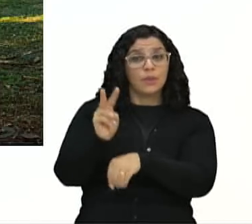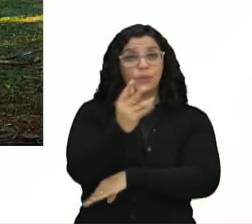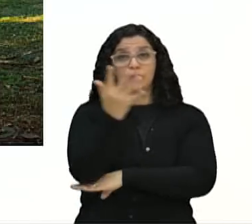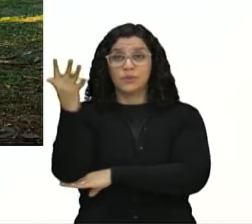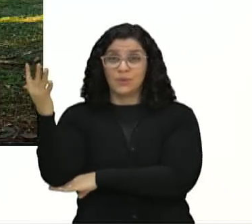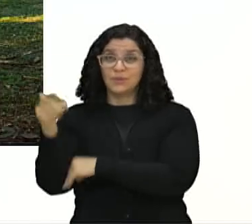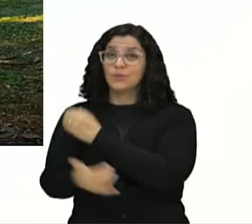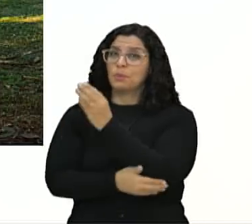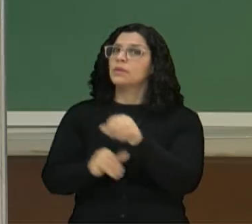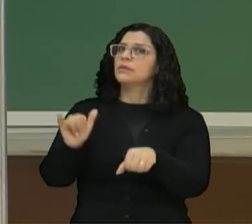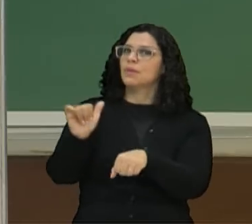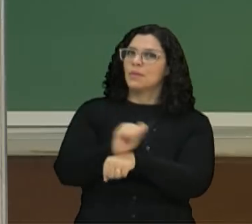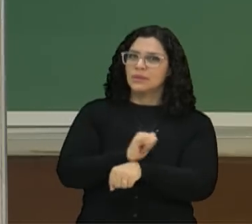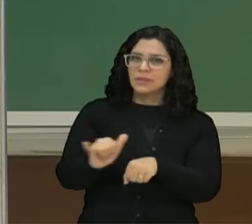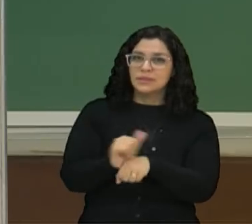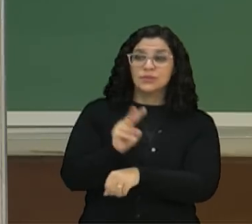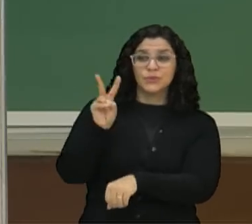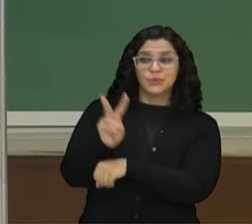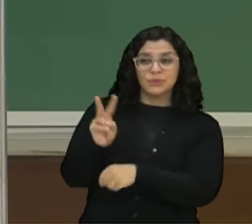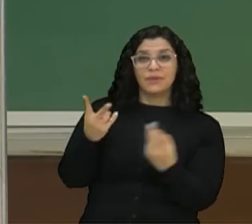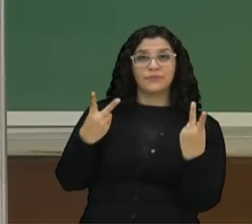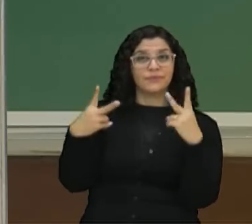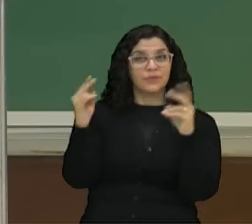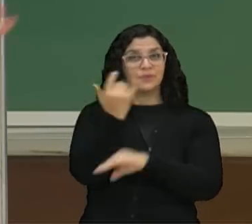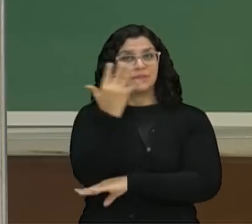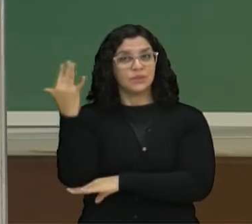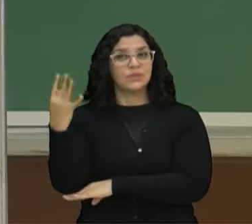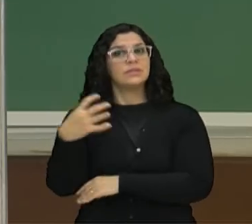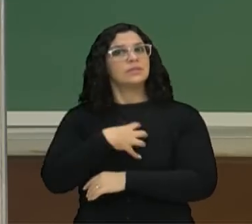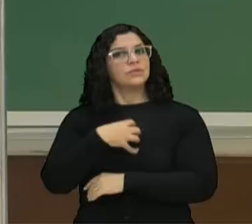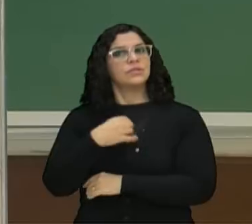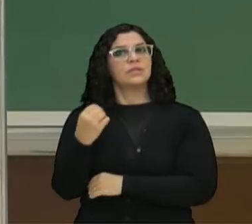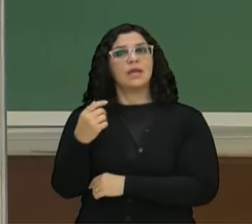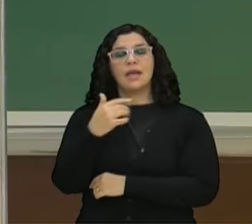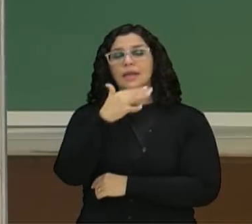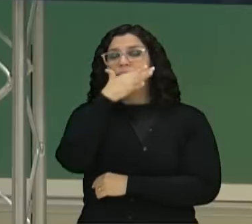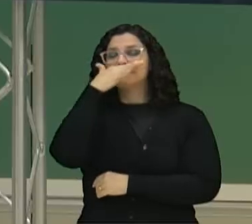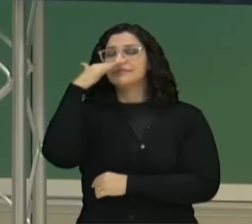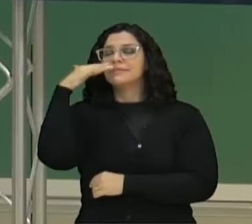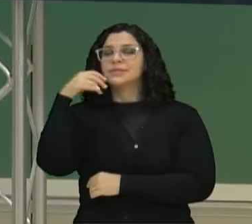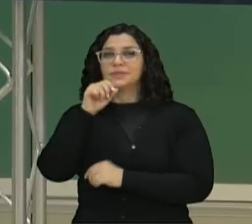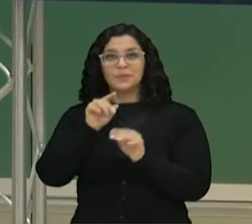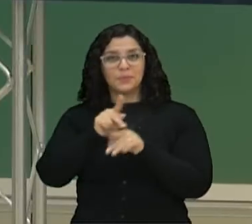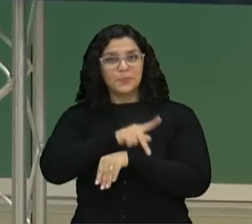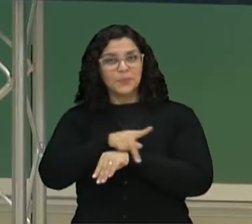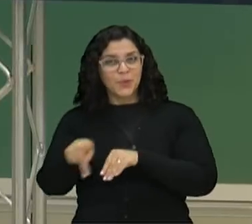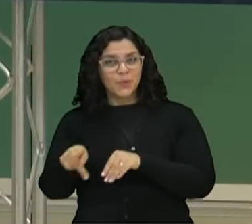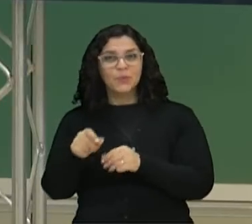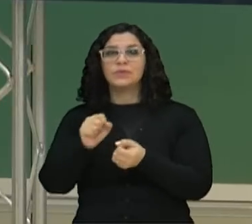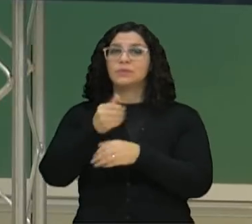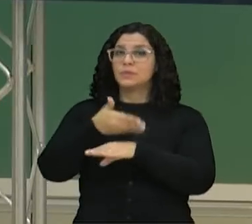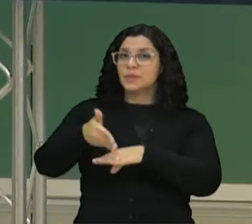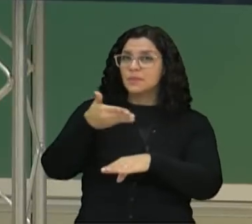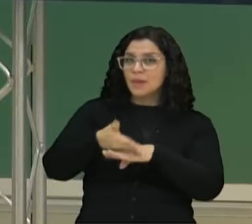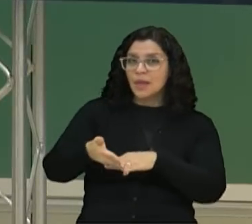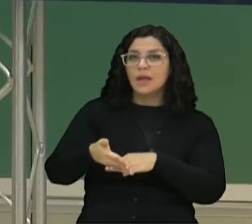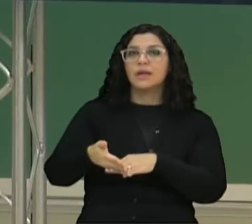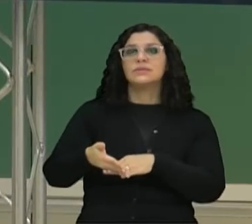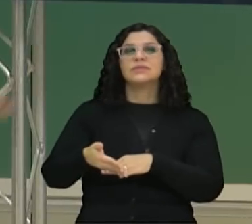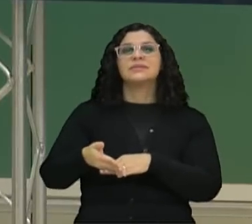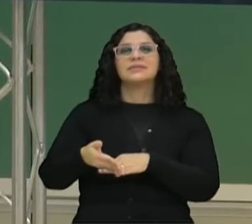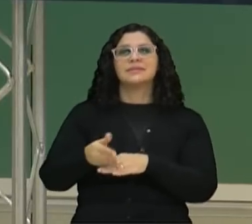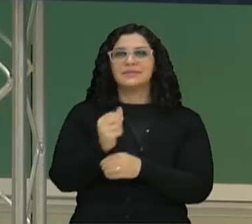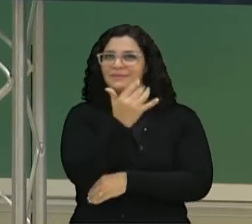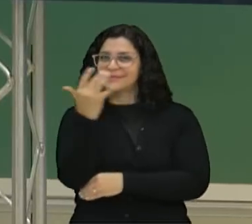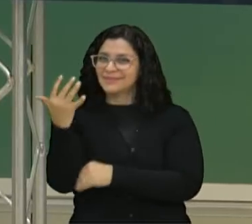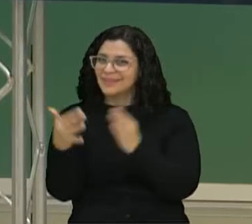uma forma de nós valorizarmos a natureza, sentirmos a importância de respirar um ar puro, de fazermos atividades